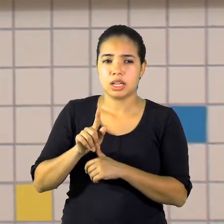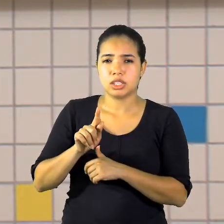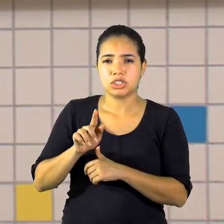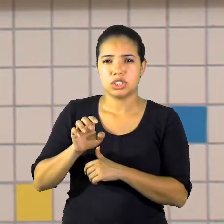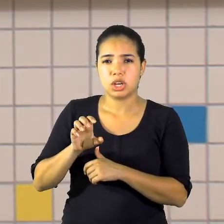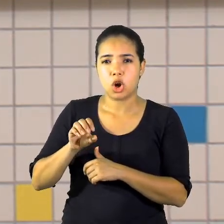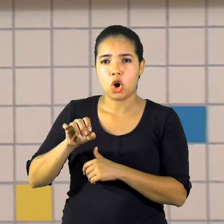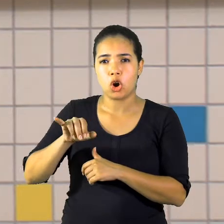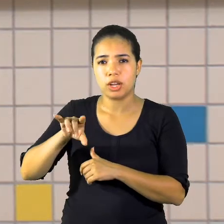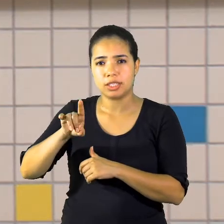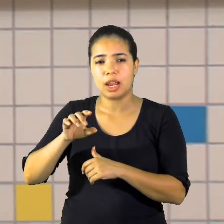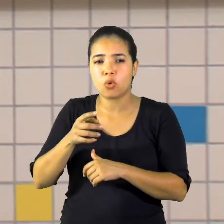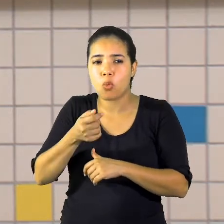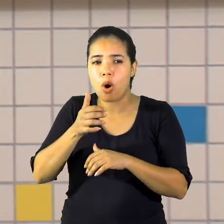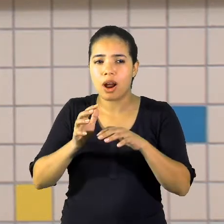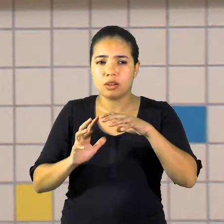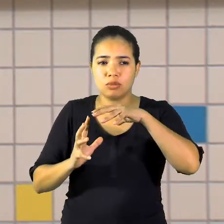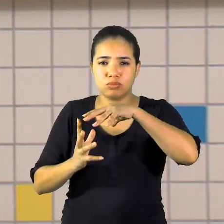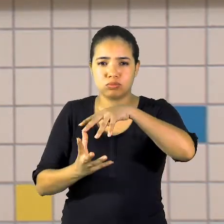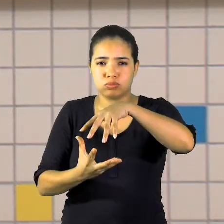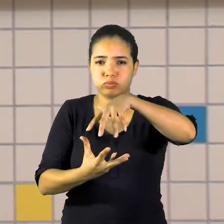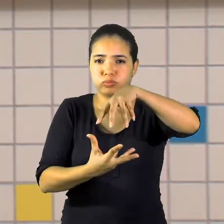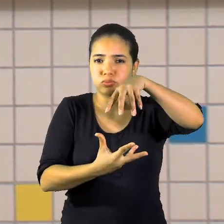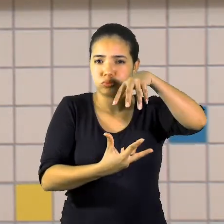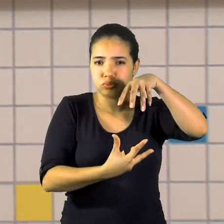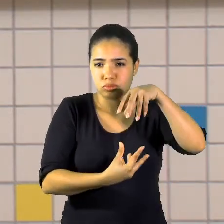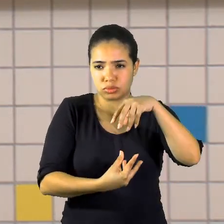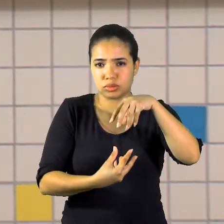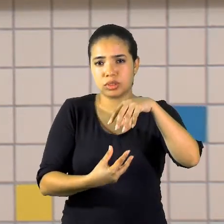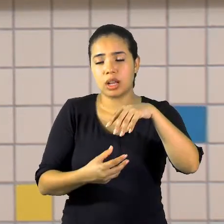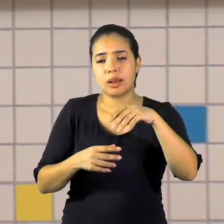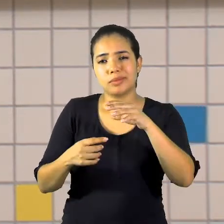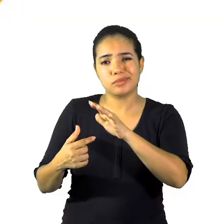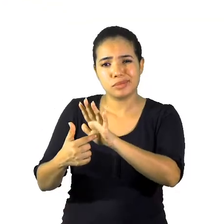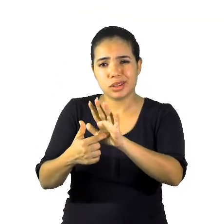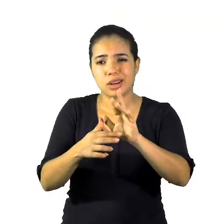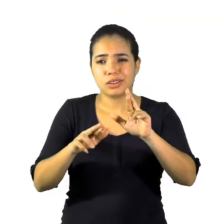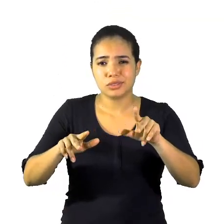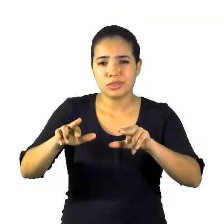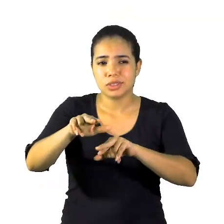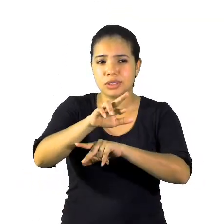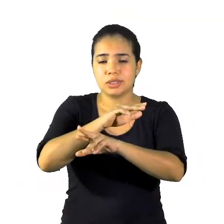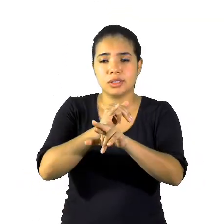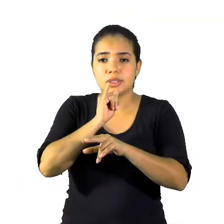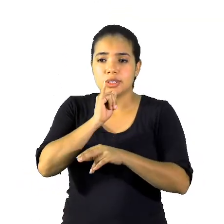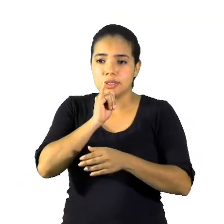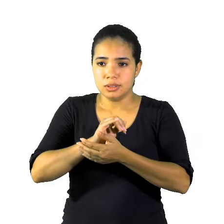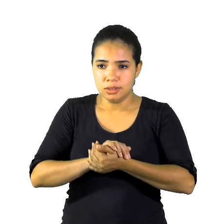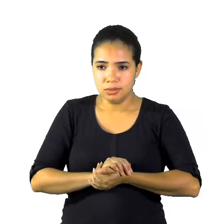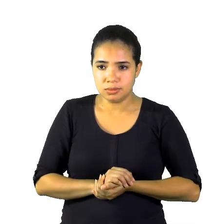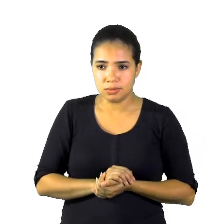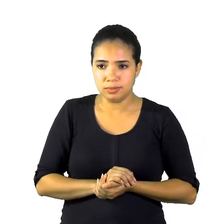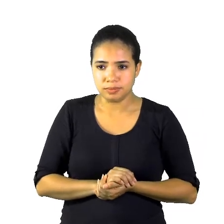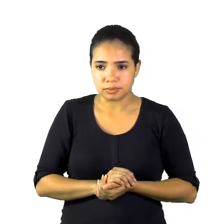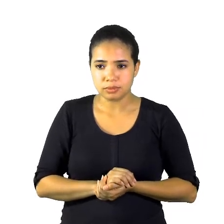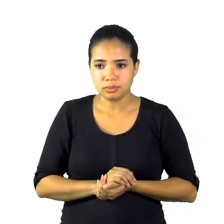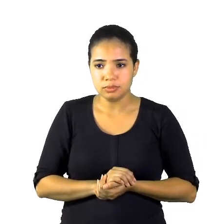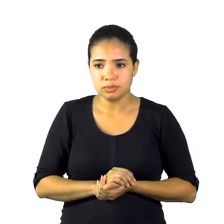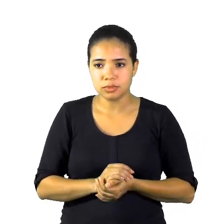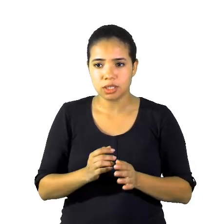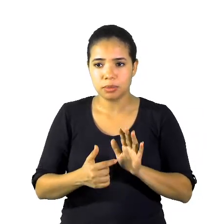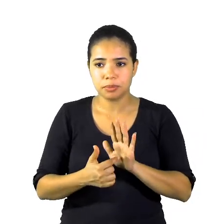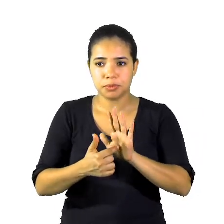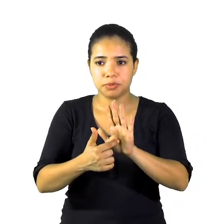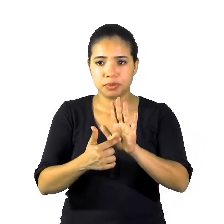Então, no plano, eu vou ter ela mostrada de várias maneiras diferentes, como por exemplo, eu vou ter a projeção